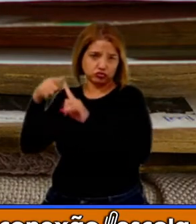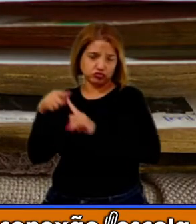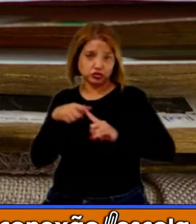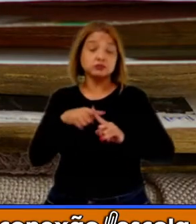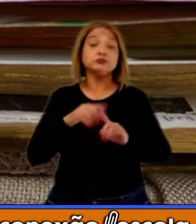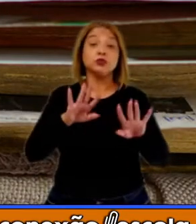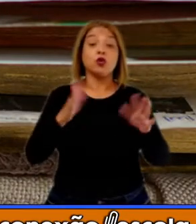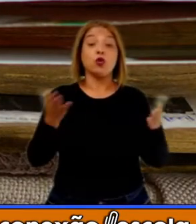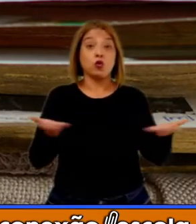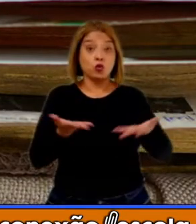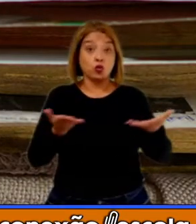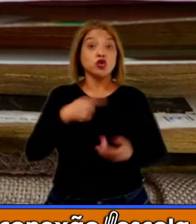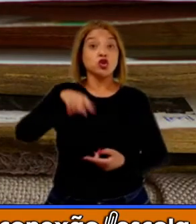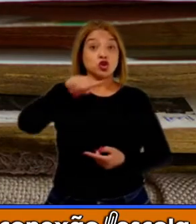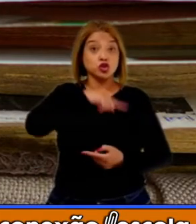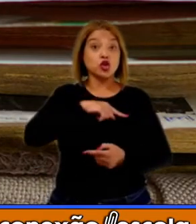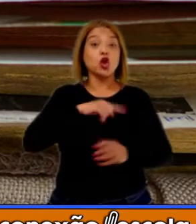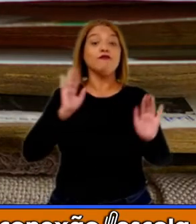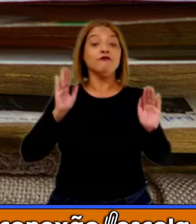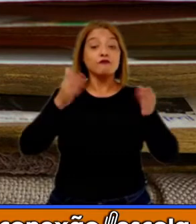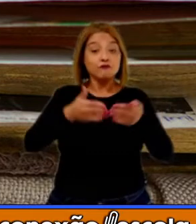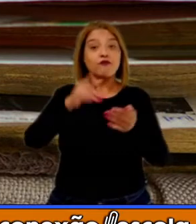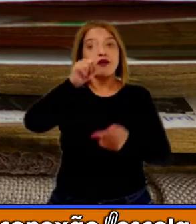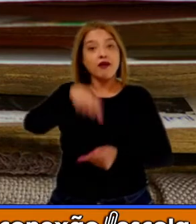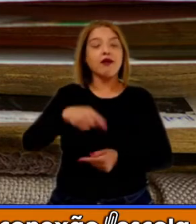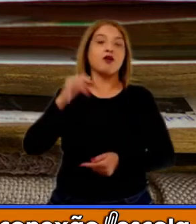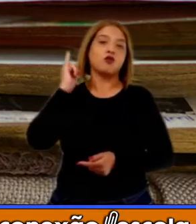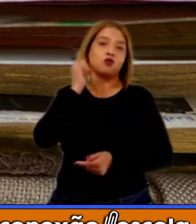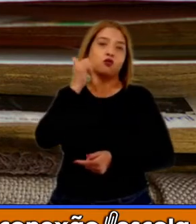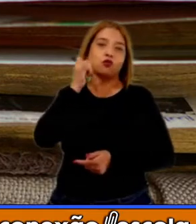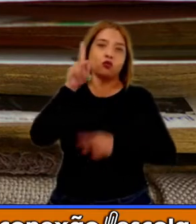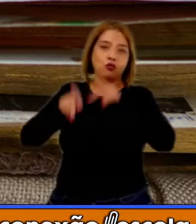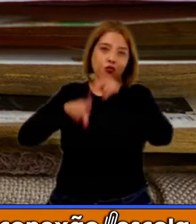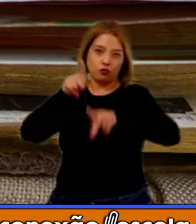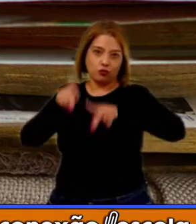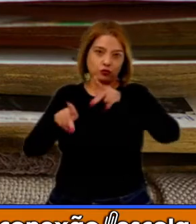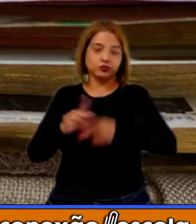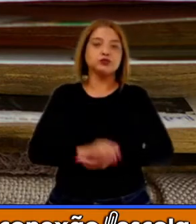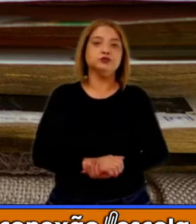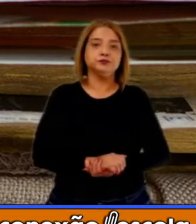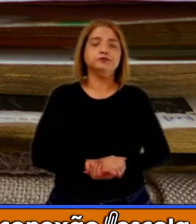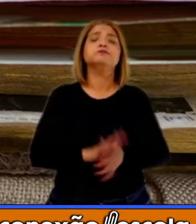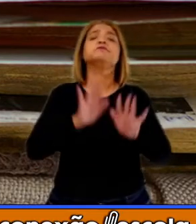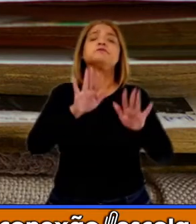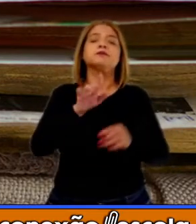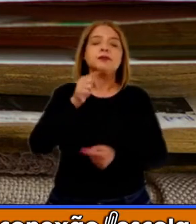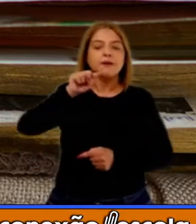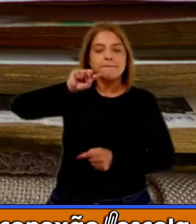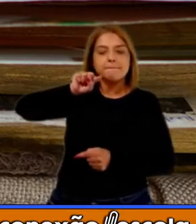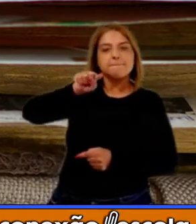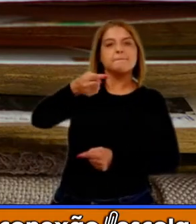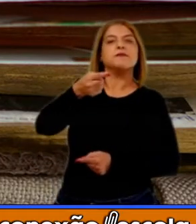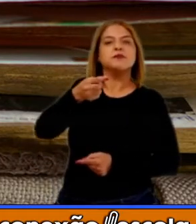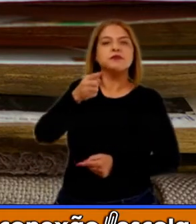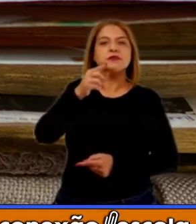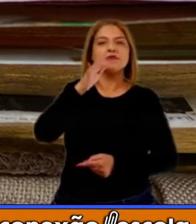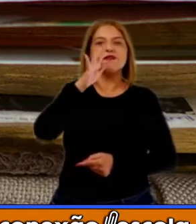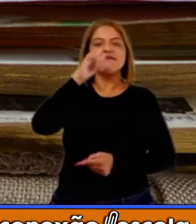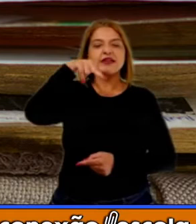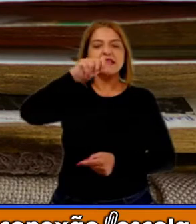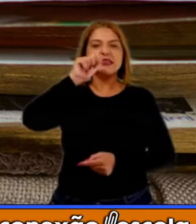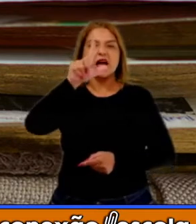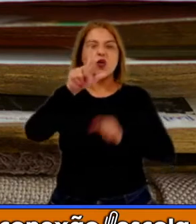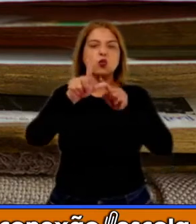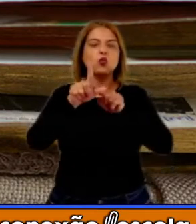específico, nós falamos de um conto. Vamos lá. Ponto final. Para que serve? Para que usamos o ponto